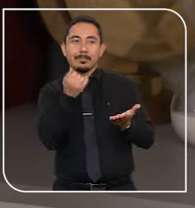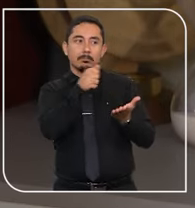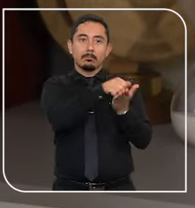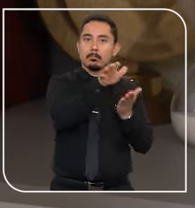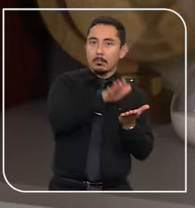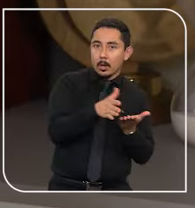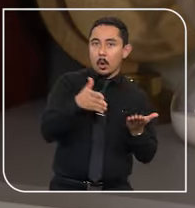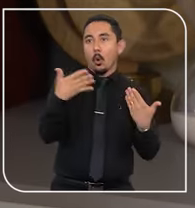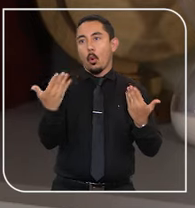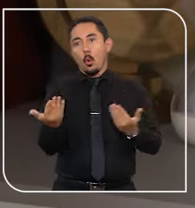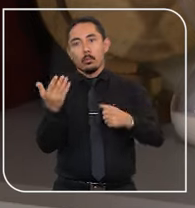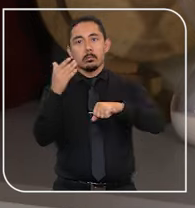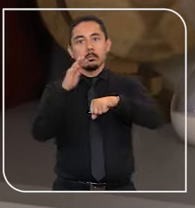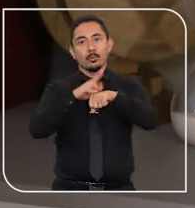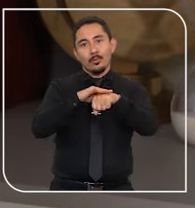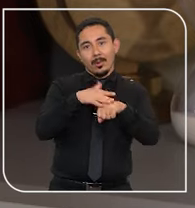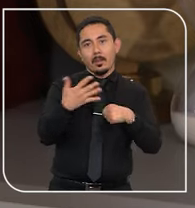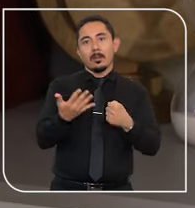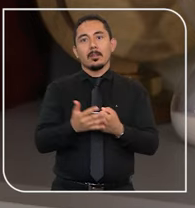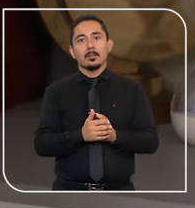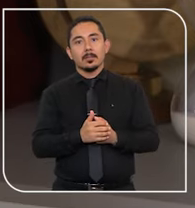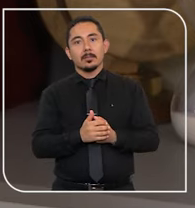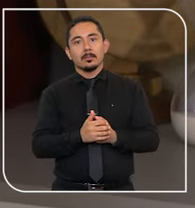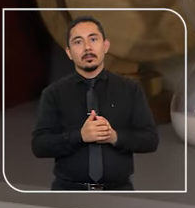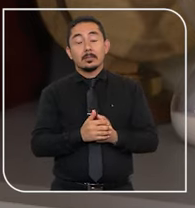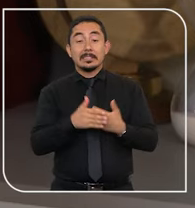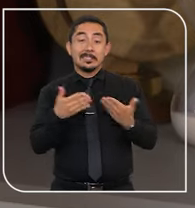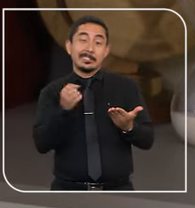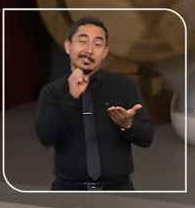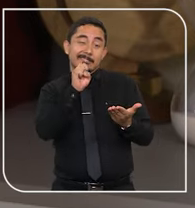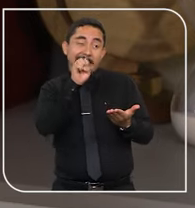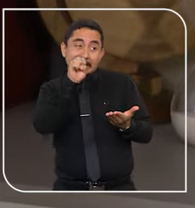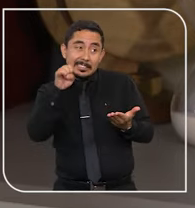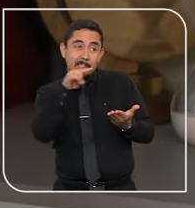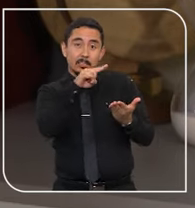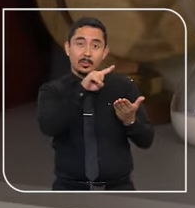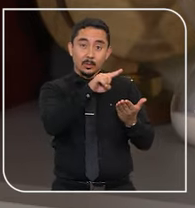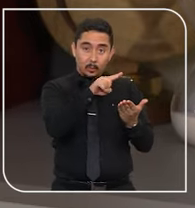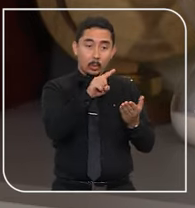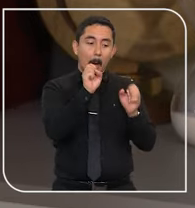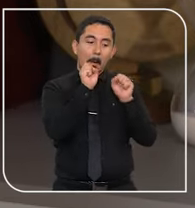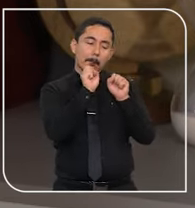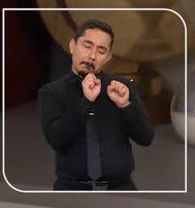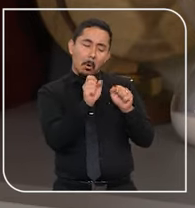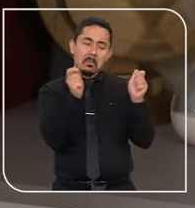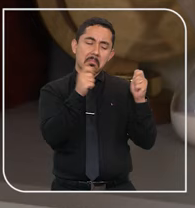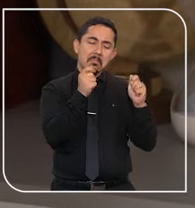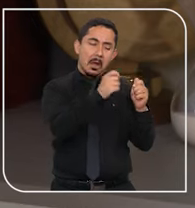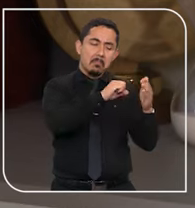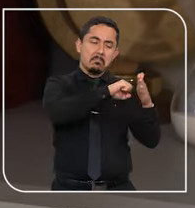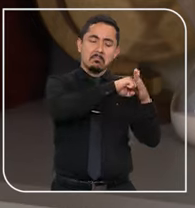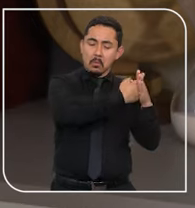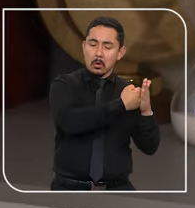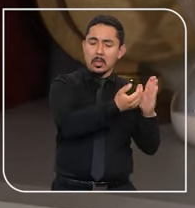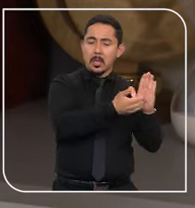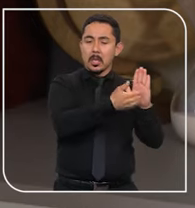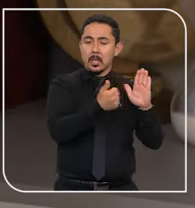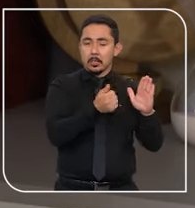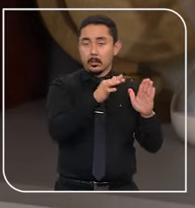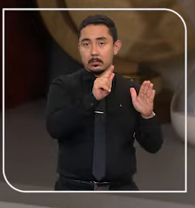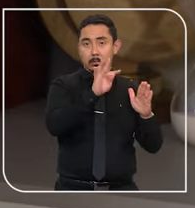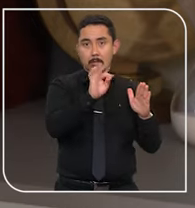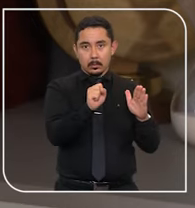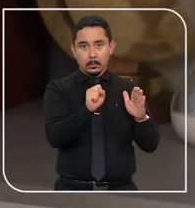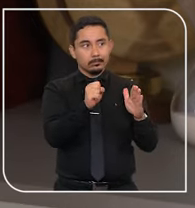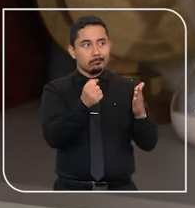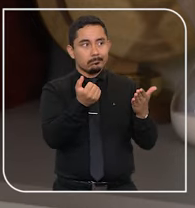desemprego por exemplo em caso de doença Então se a gente possibilita penhorar o FGTS a gente acaba desvirtuando o